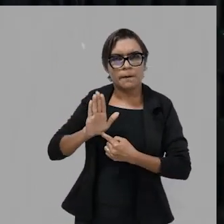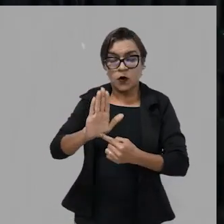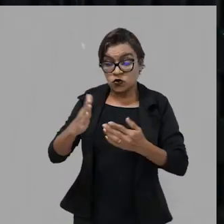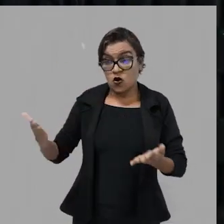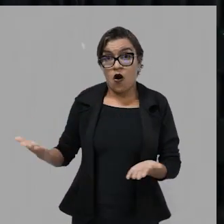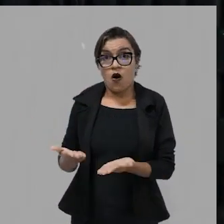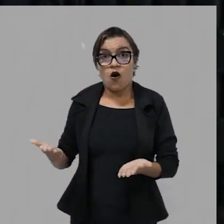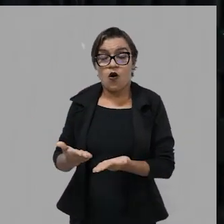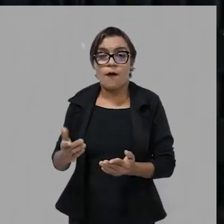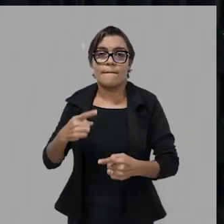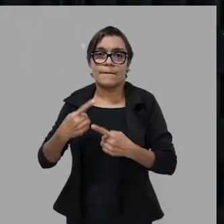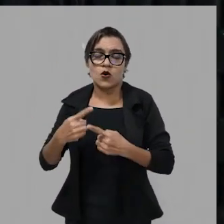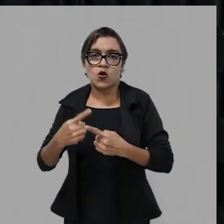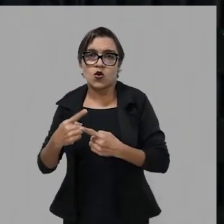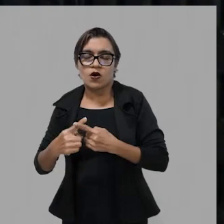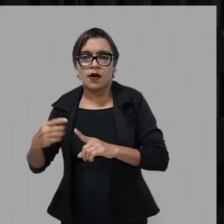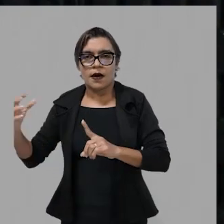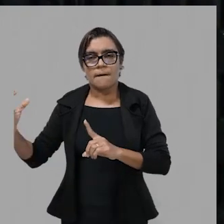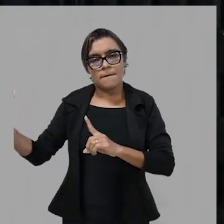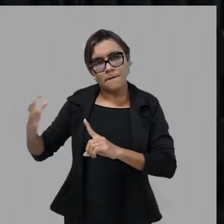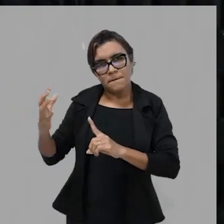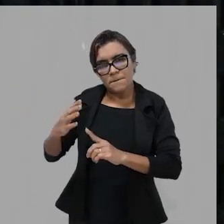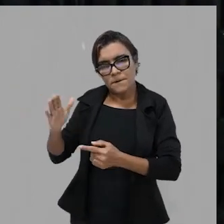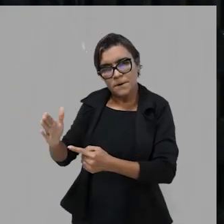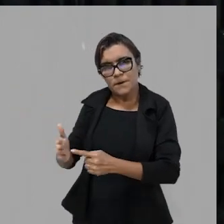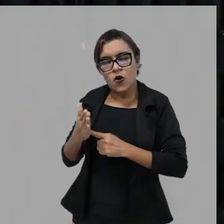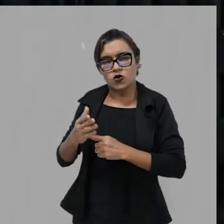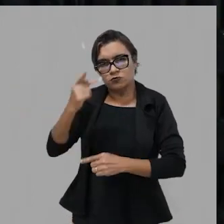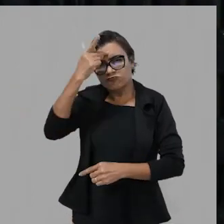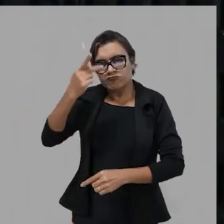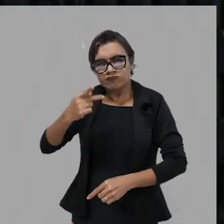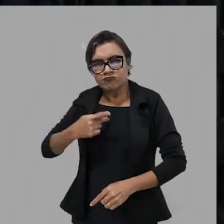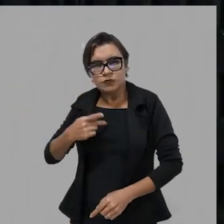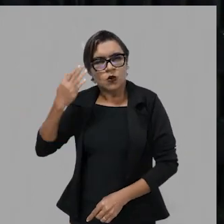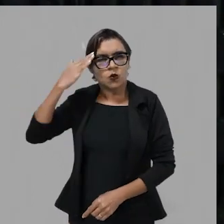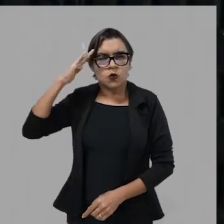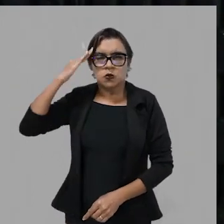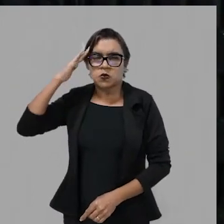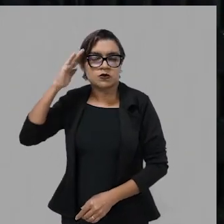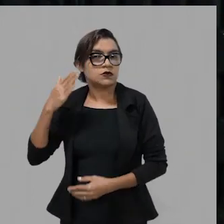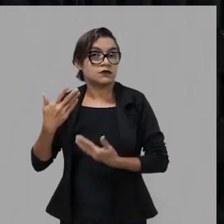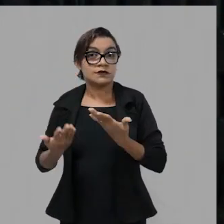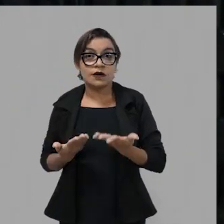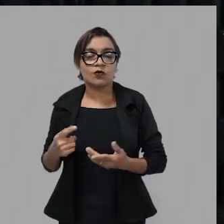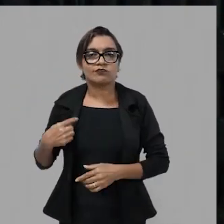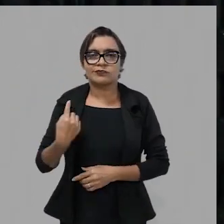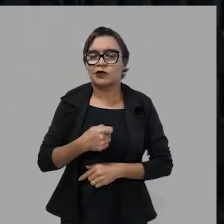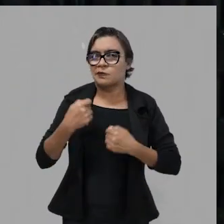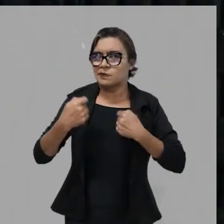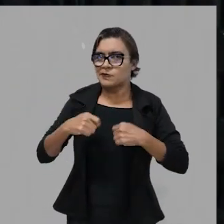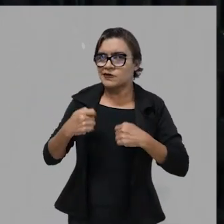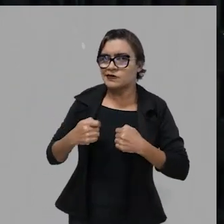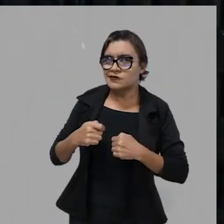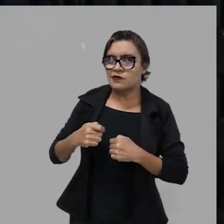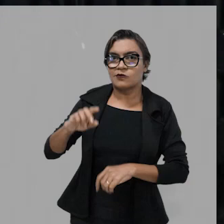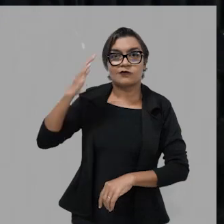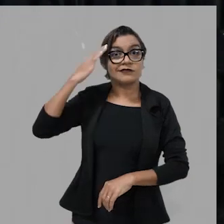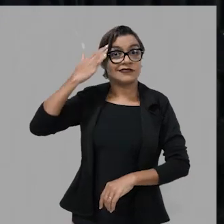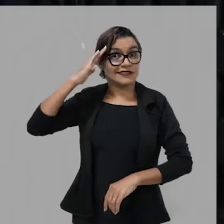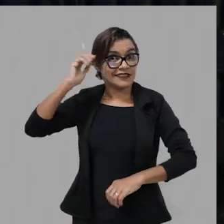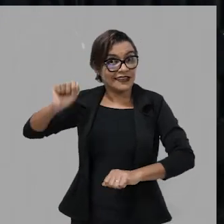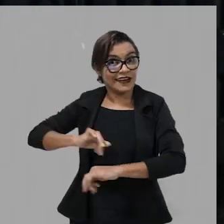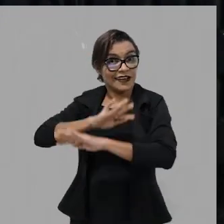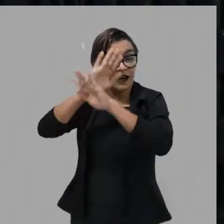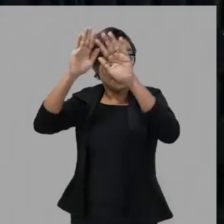atual, porque ela traz, eu me desentendi comigo mesma, né? Então, que nós possamos, cada vez que a gente